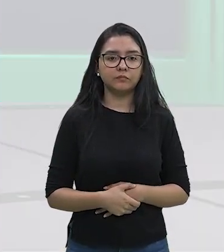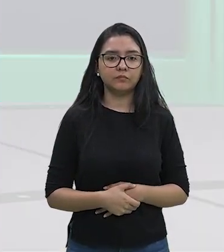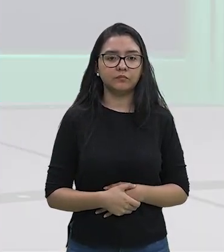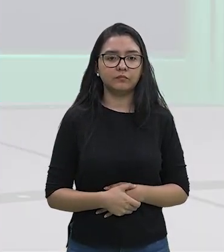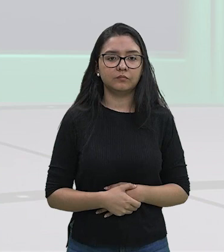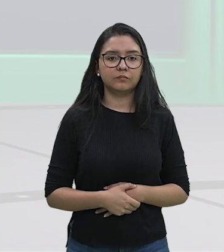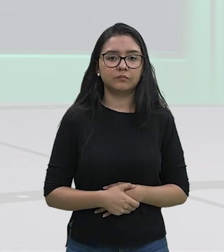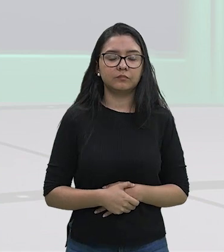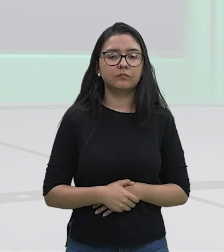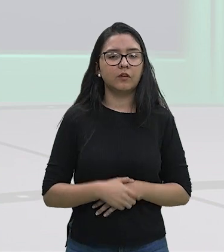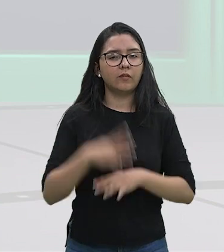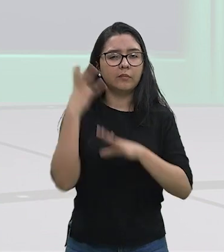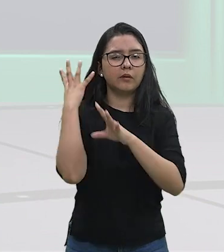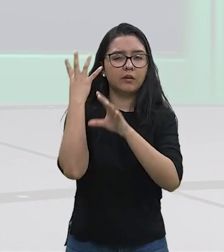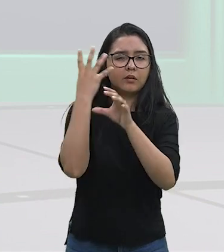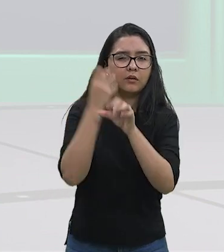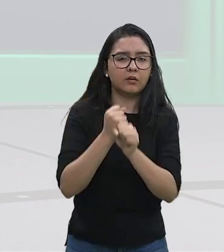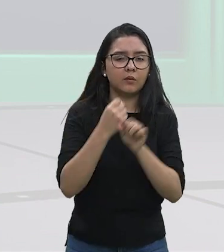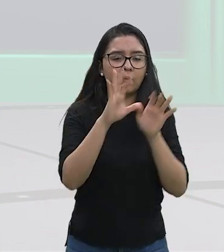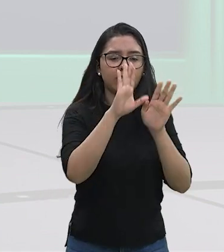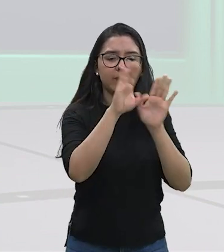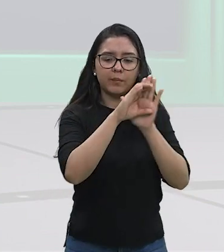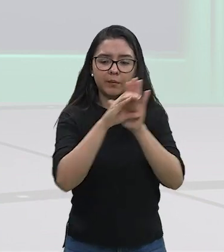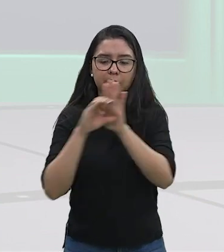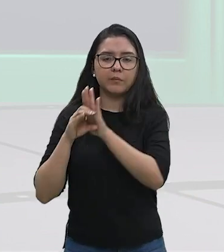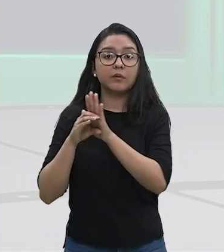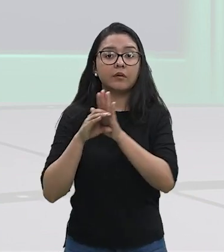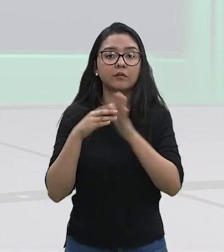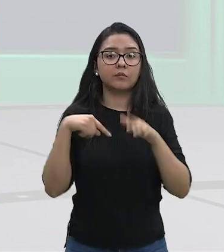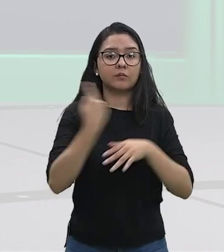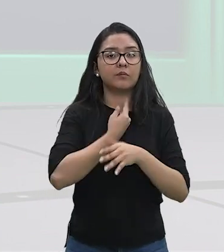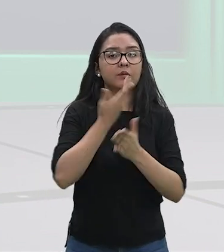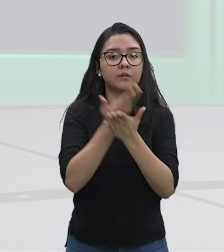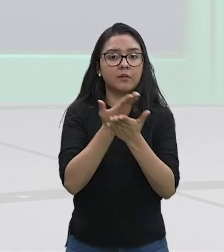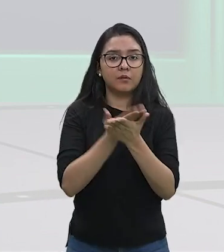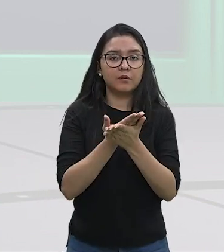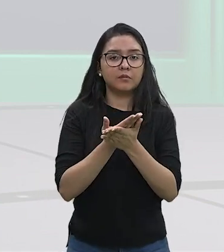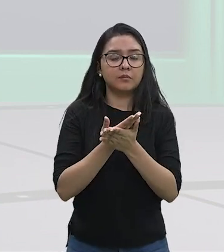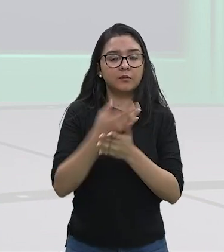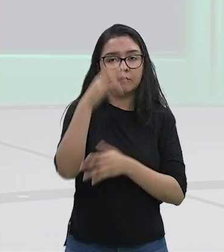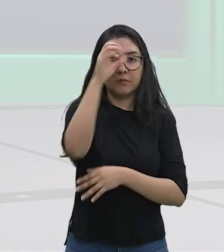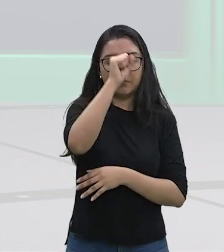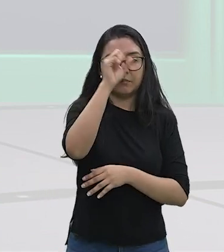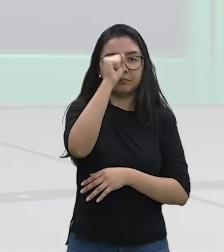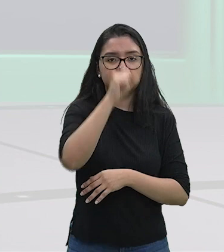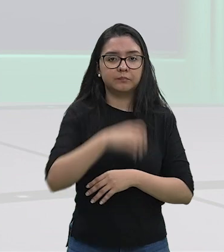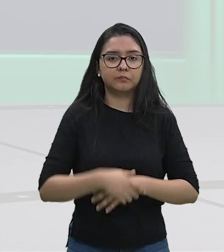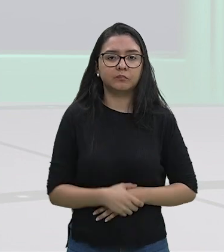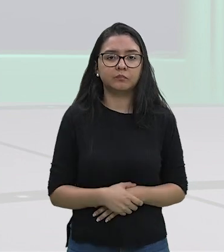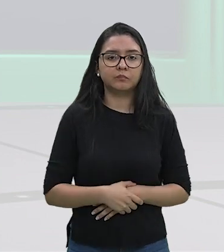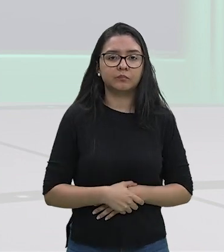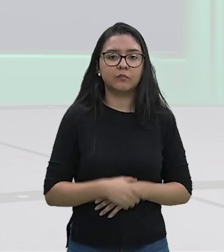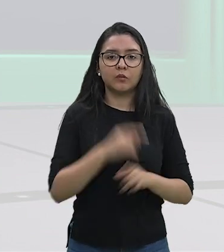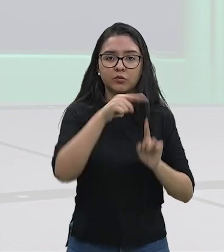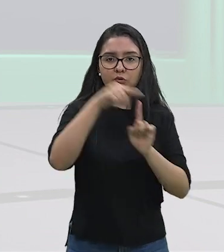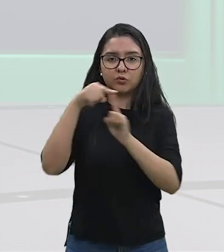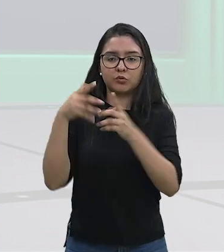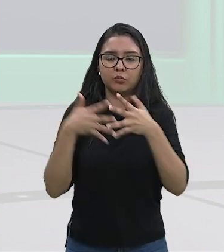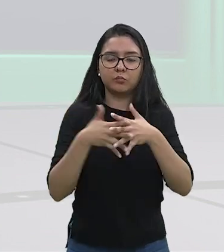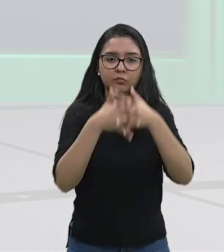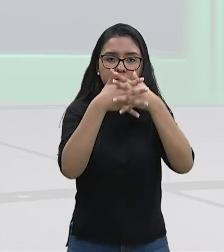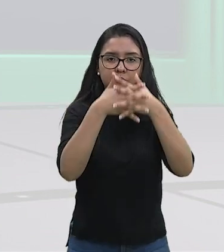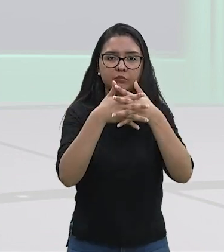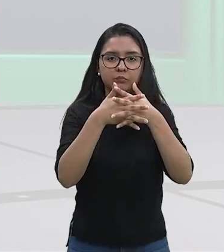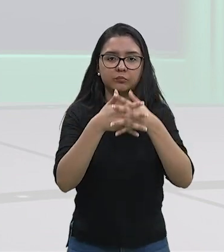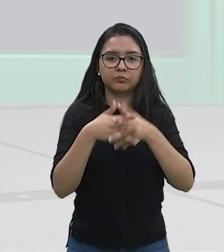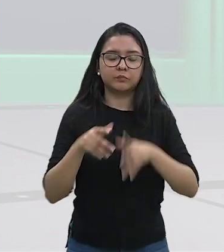Então, vamos recapitular os conceitos que nós aprendemos na nossa aula sobre os tecidos do nosso corpo humano. Primeiramente, nós